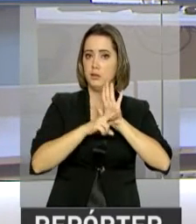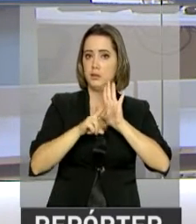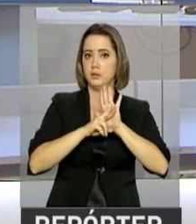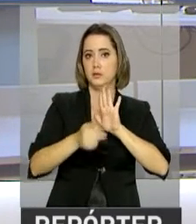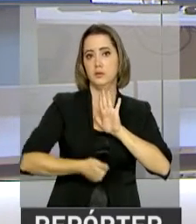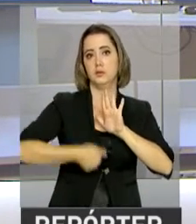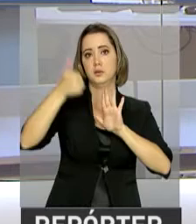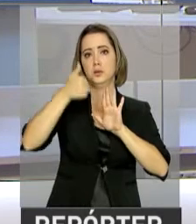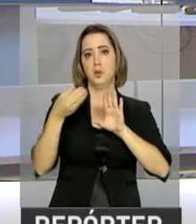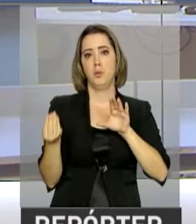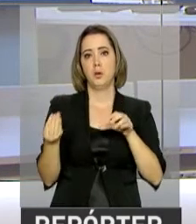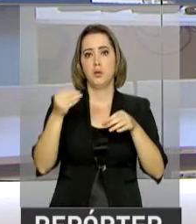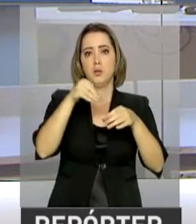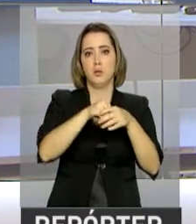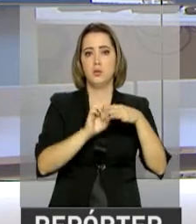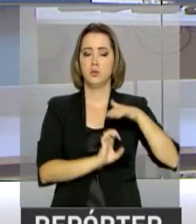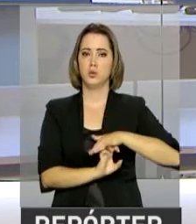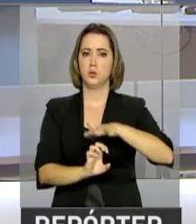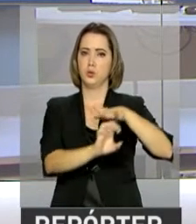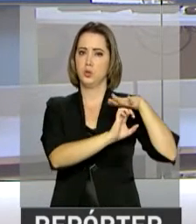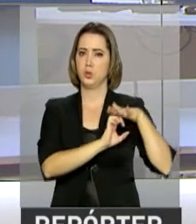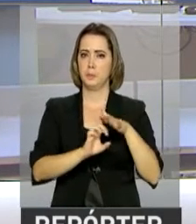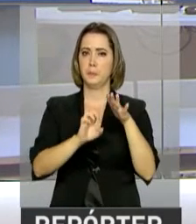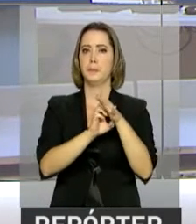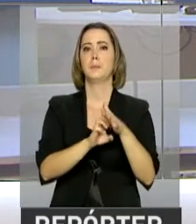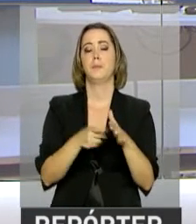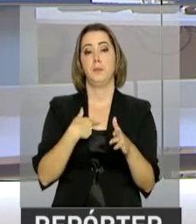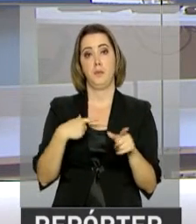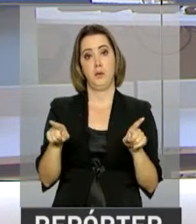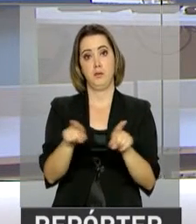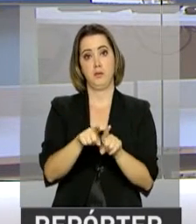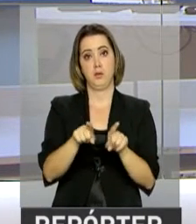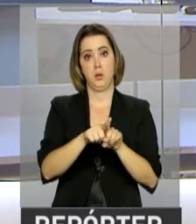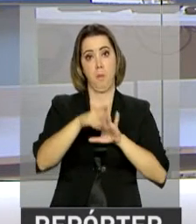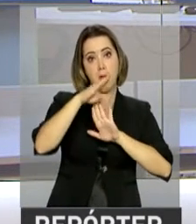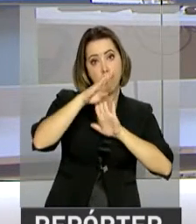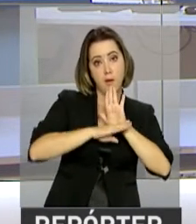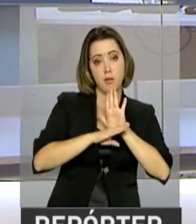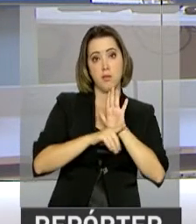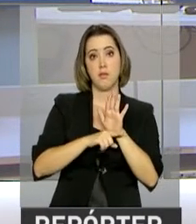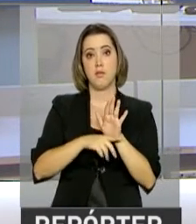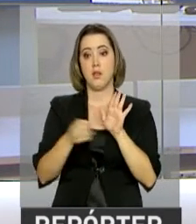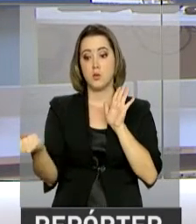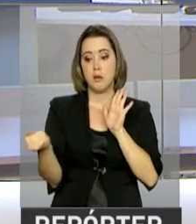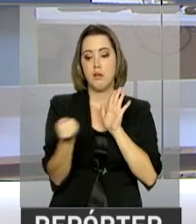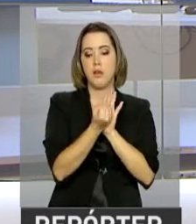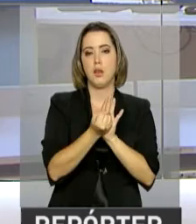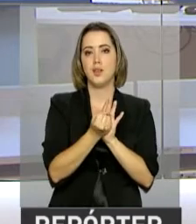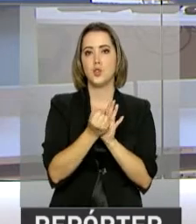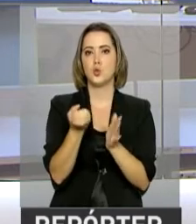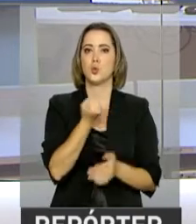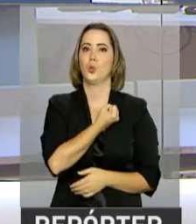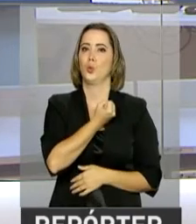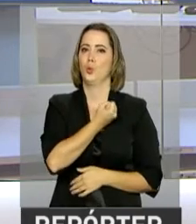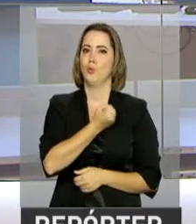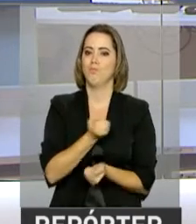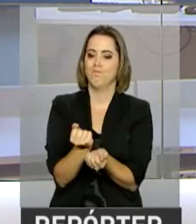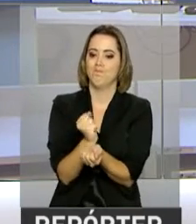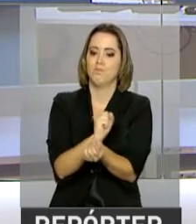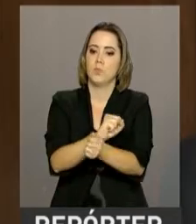no cadastro que registra trabalho escravo no brasil o ministério tem até 120 dias para apresentar essas novas